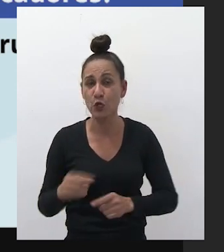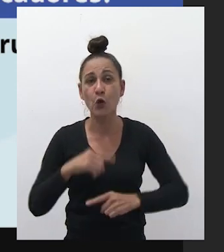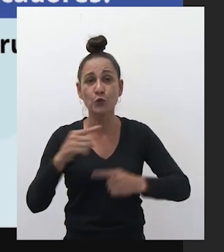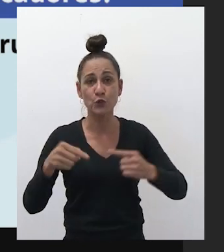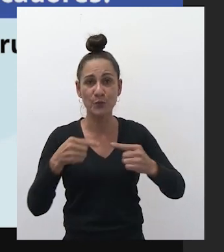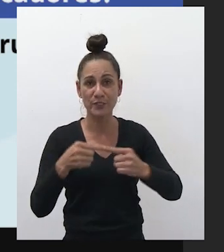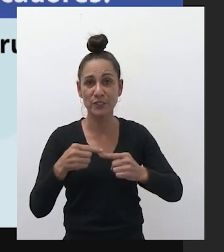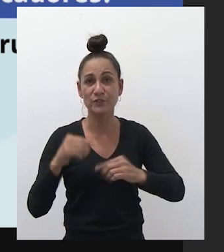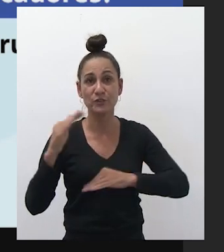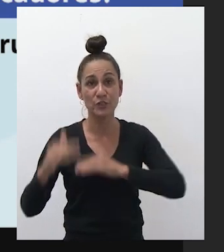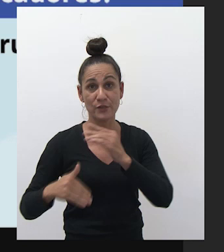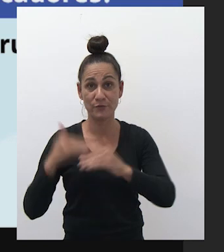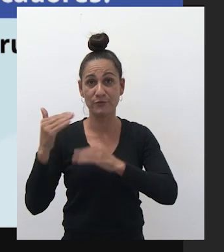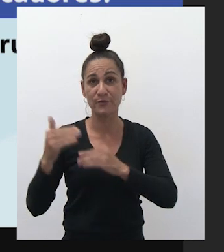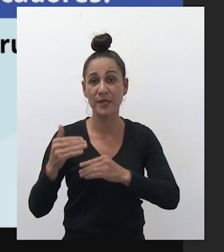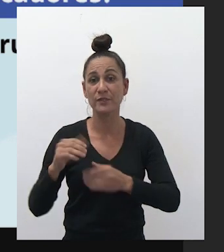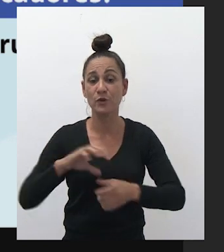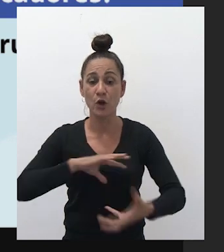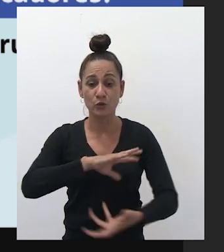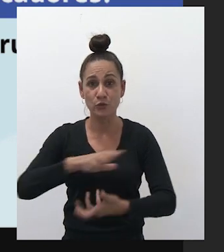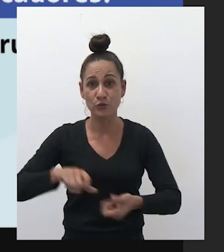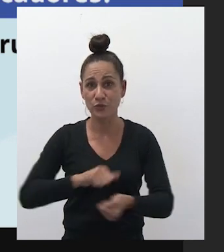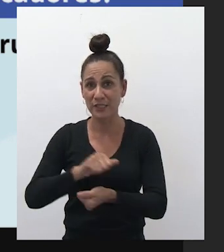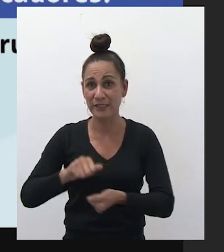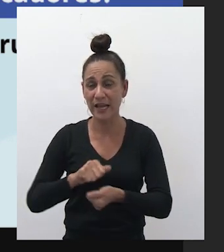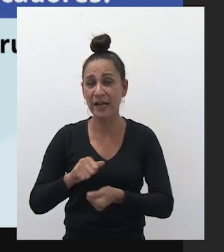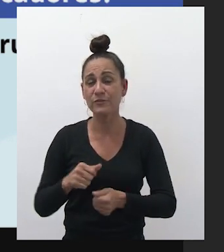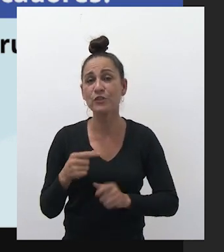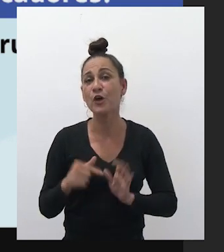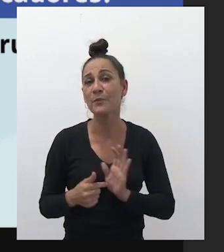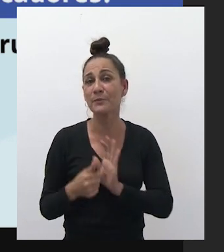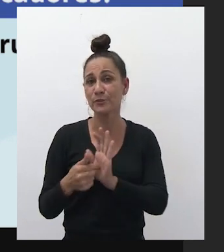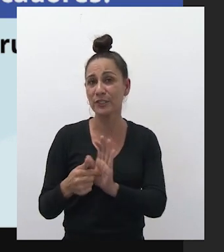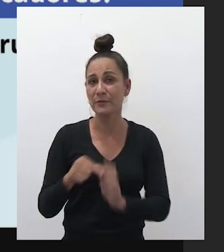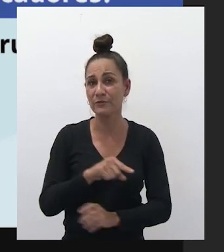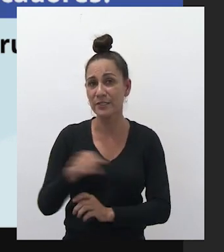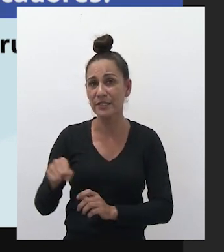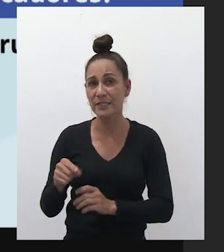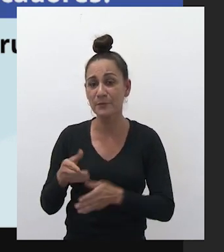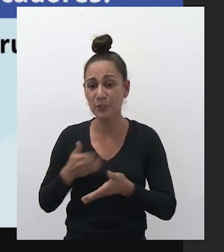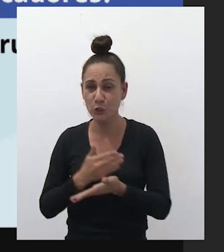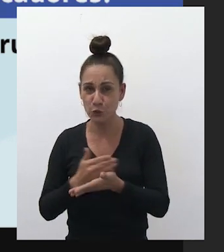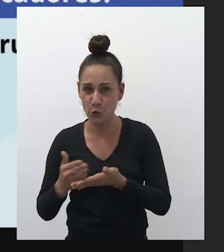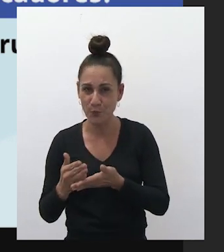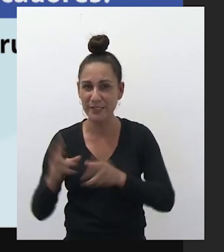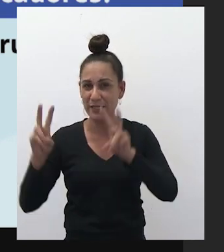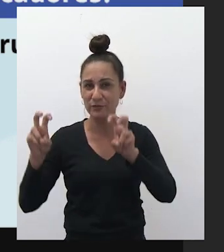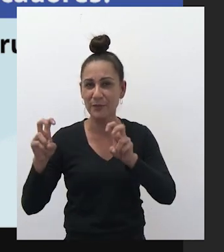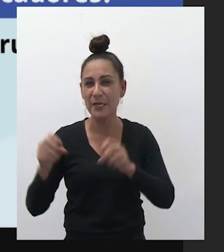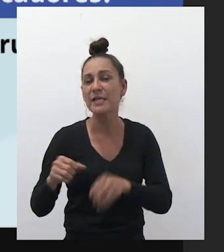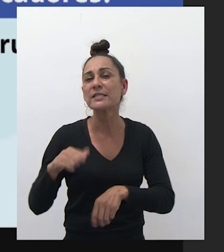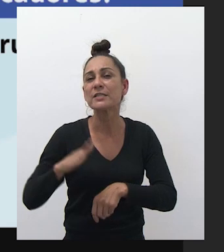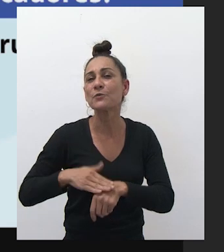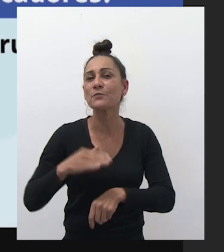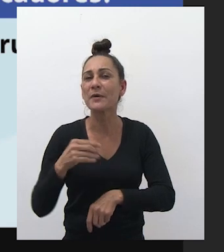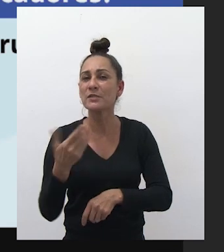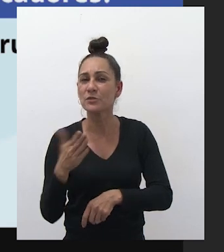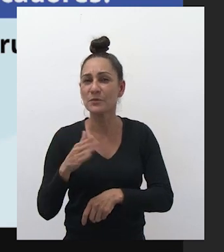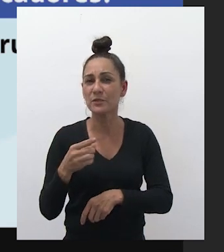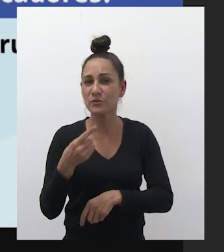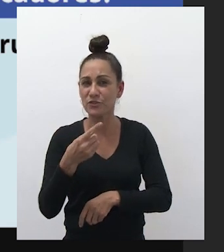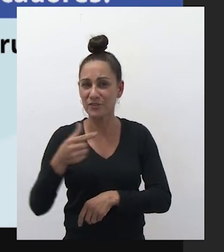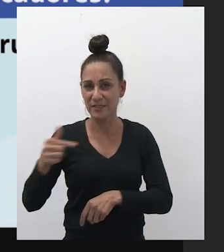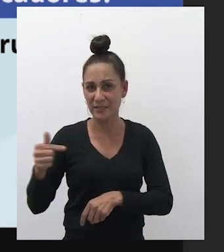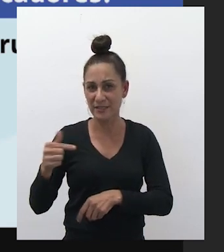Desenvolvimento Sustentável, falando aqui, para dar uma introdução no tema para vocês, são 17